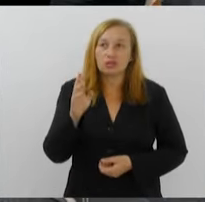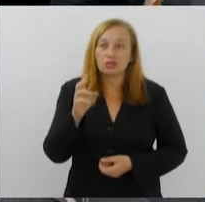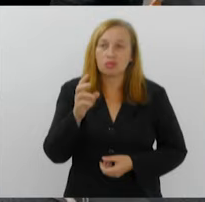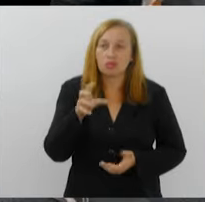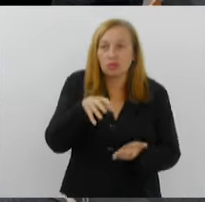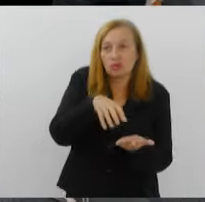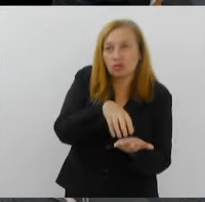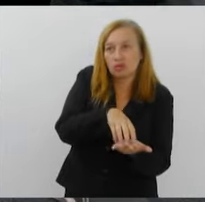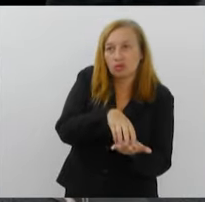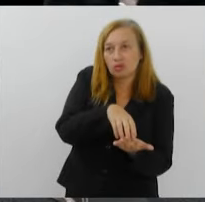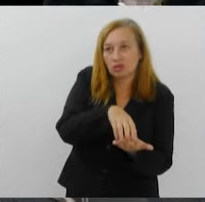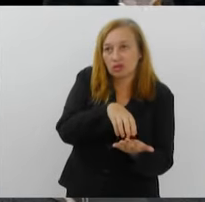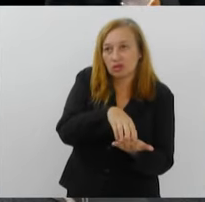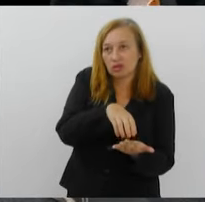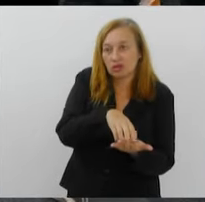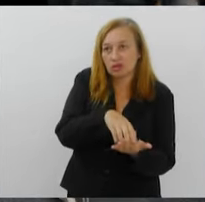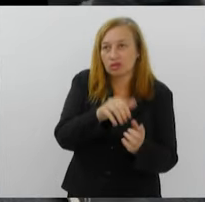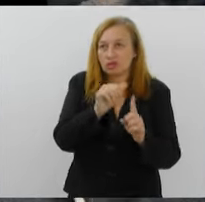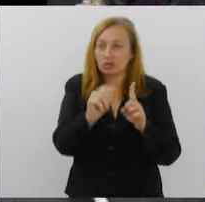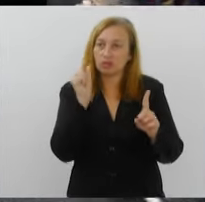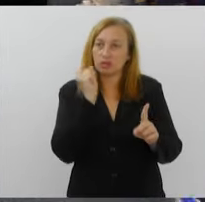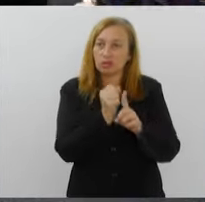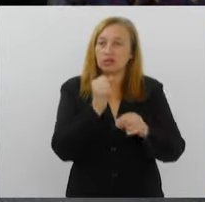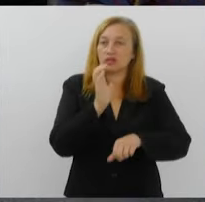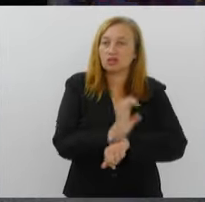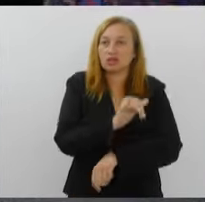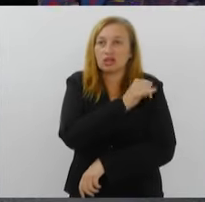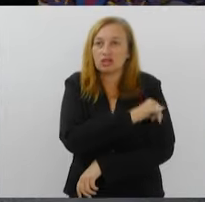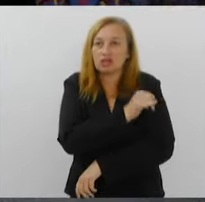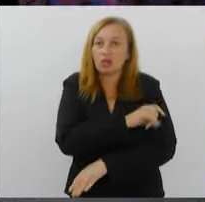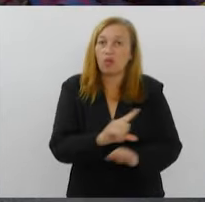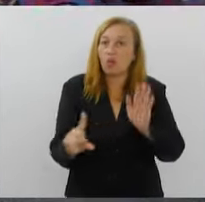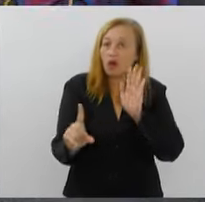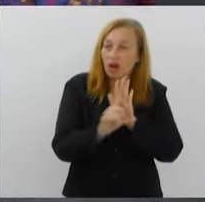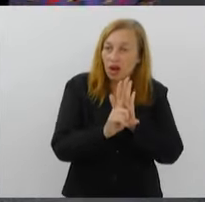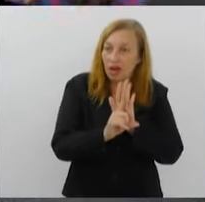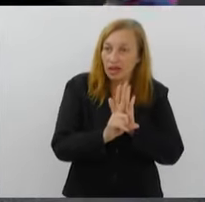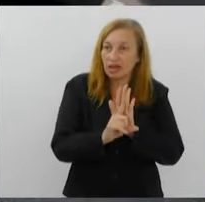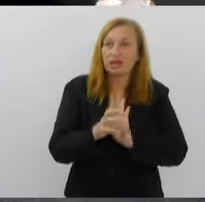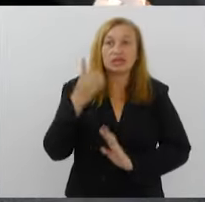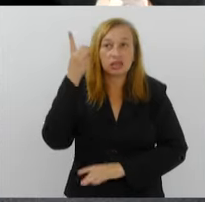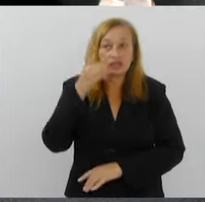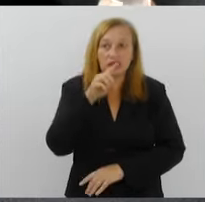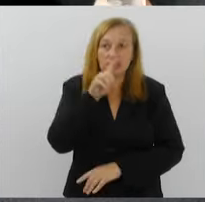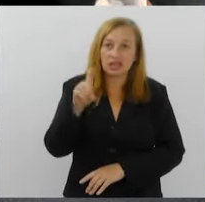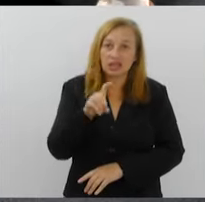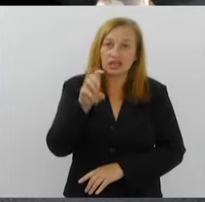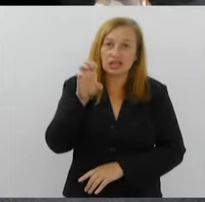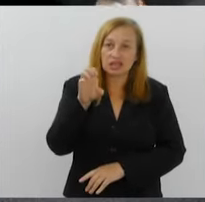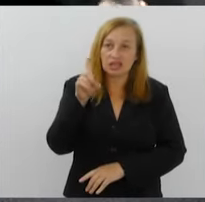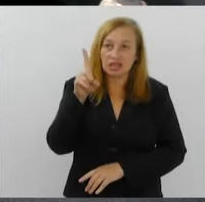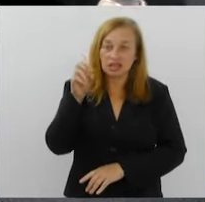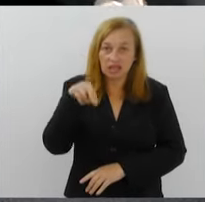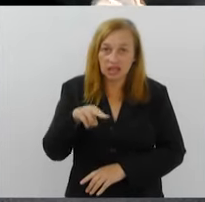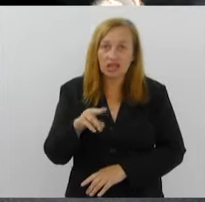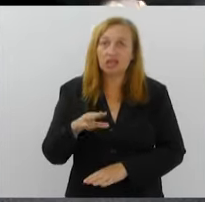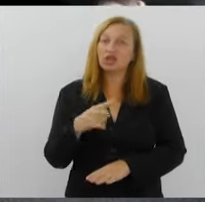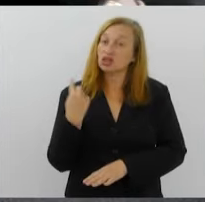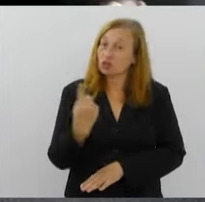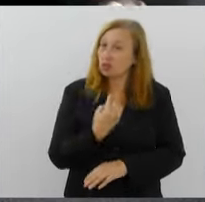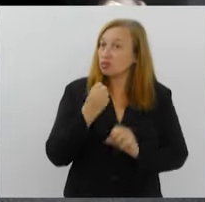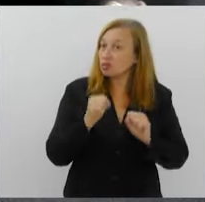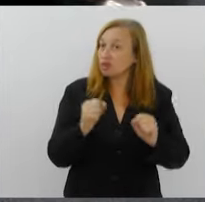do Feminicídio no estado do Rio de Janeiro. Importante dizer, lei da deputada Zeidan aqui nessa casa, que todas nós